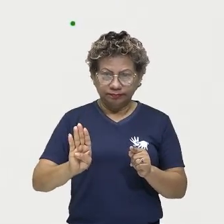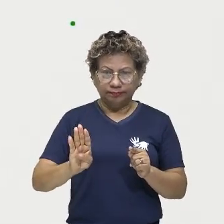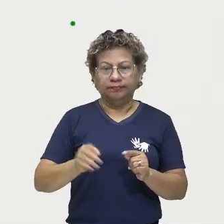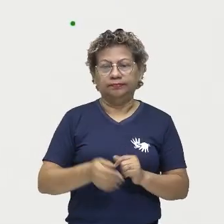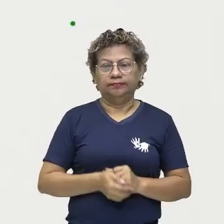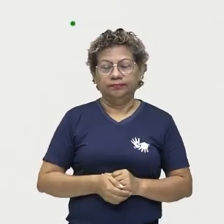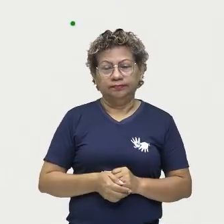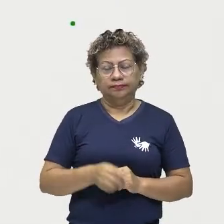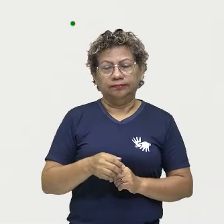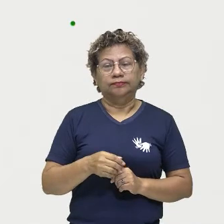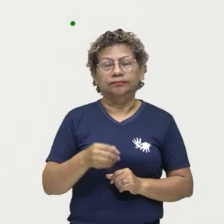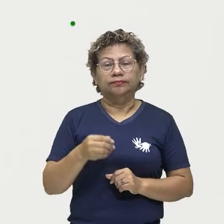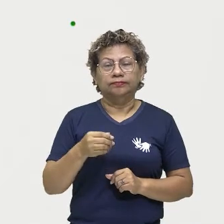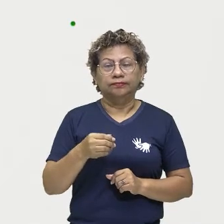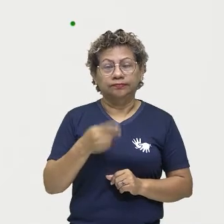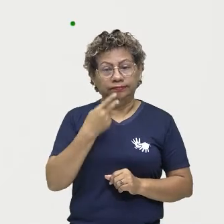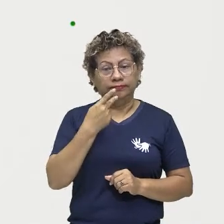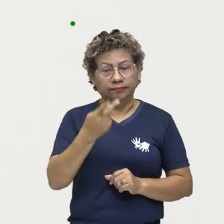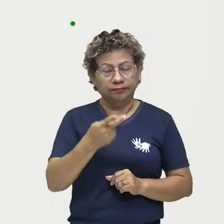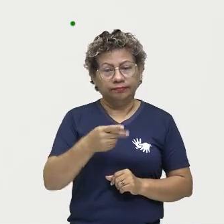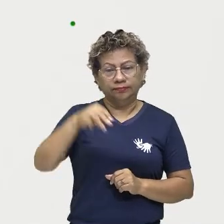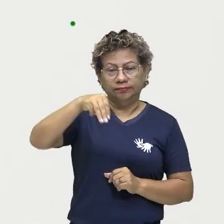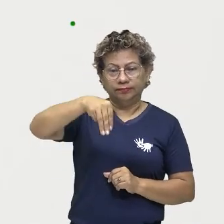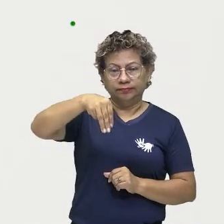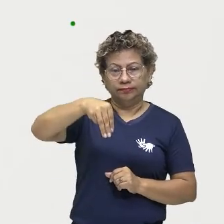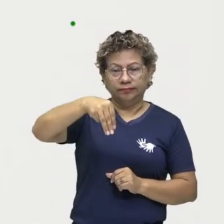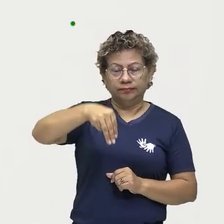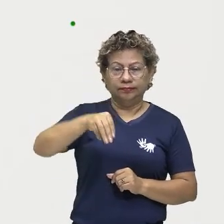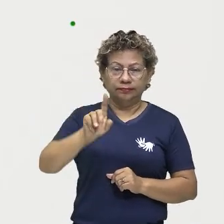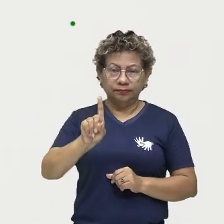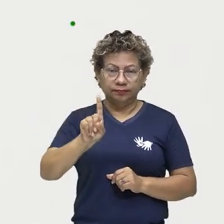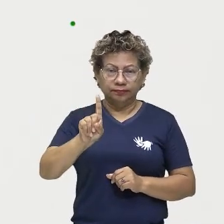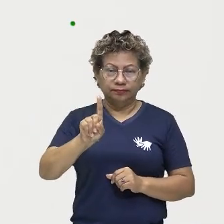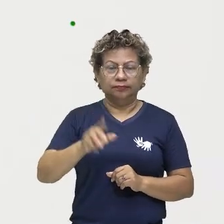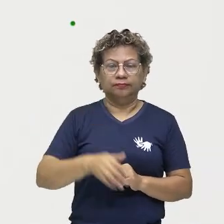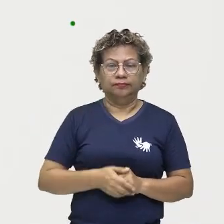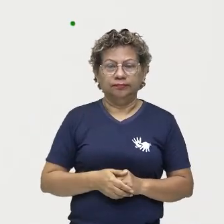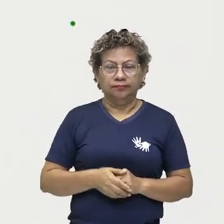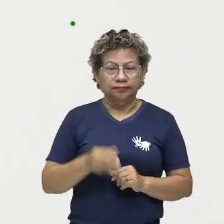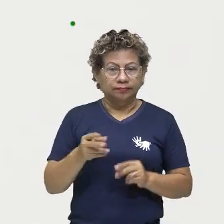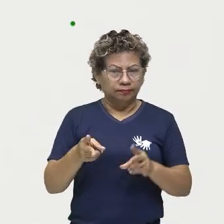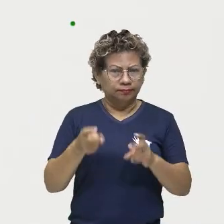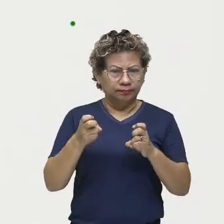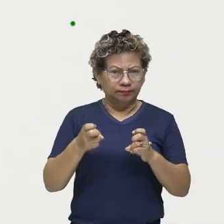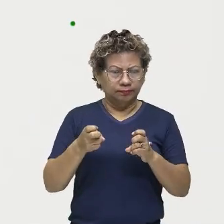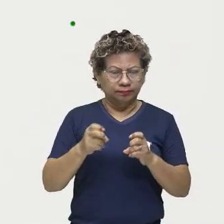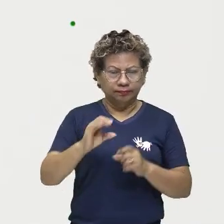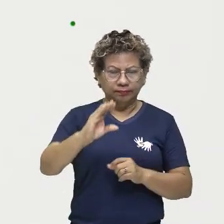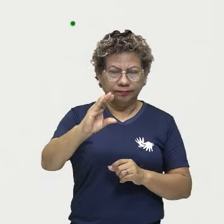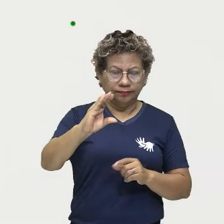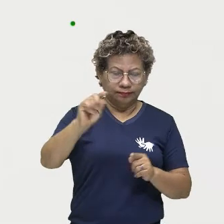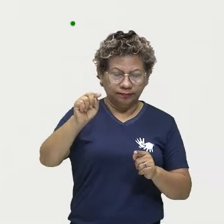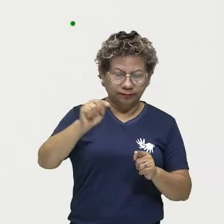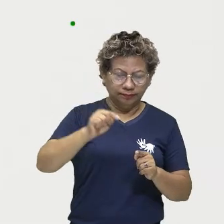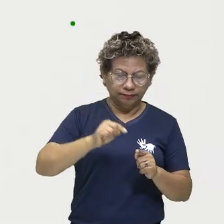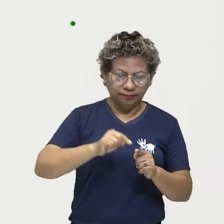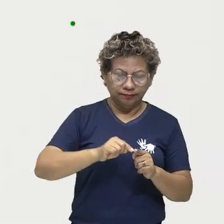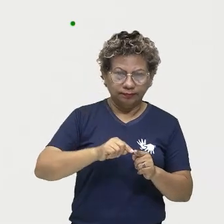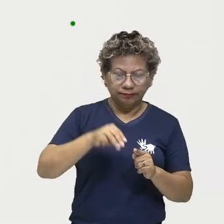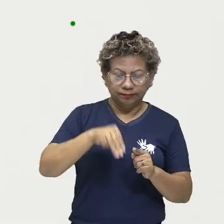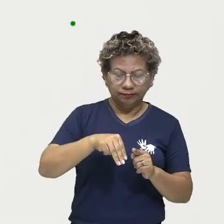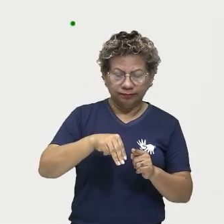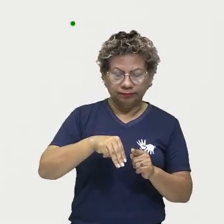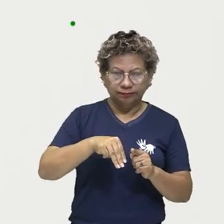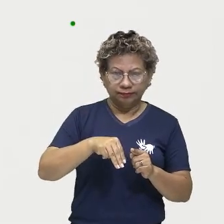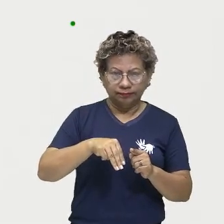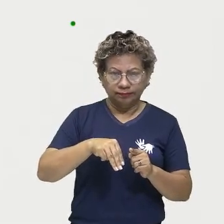M1. Então, esse ponto médio aqui do segmento AB até o nosso ponto